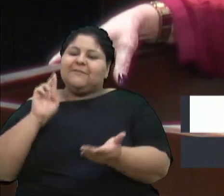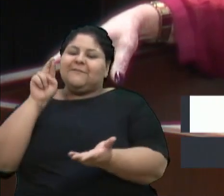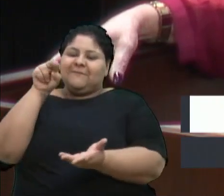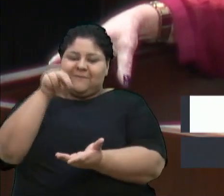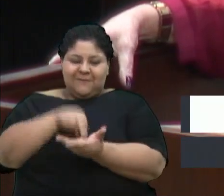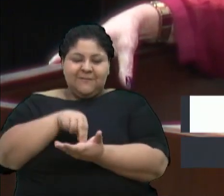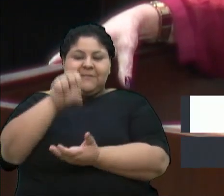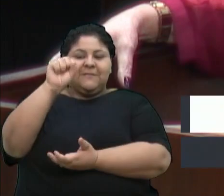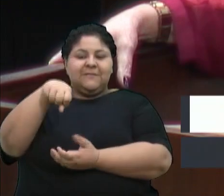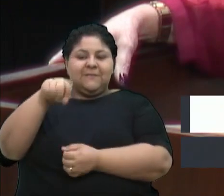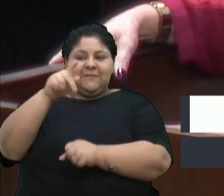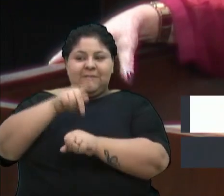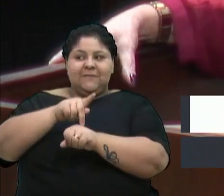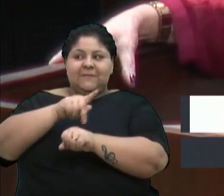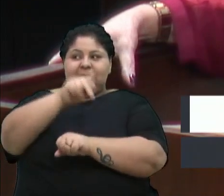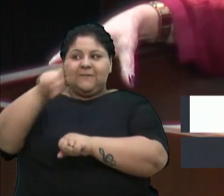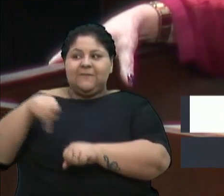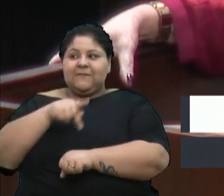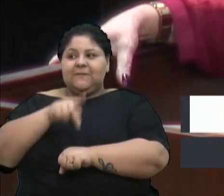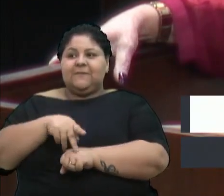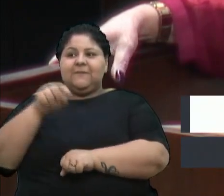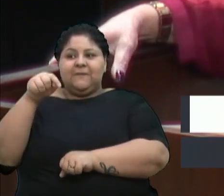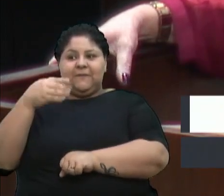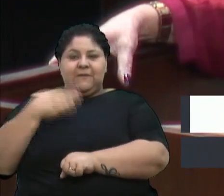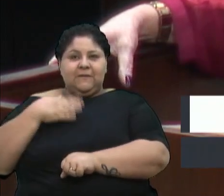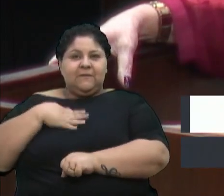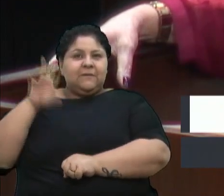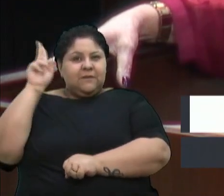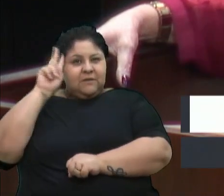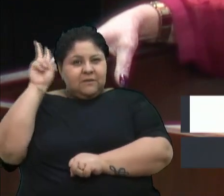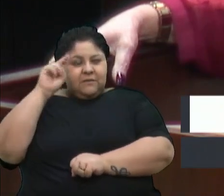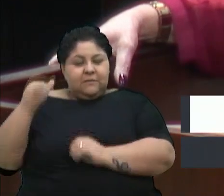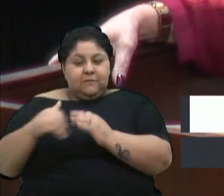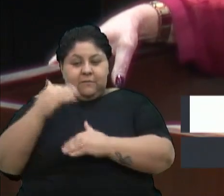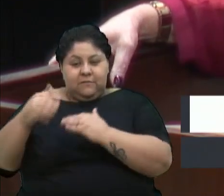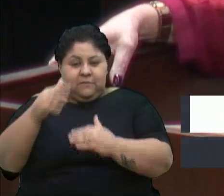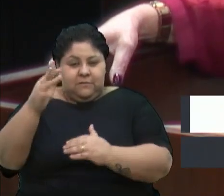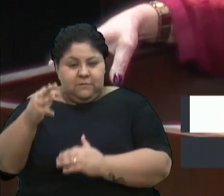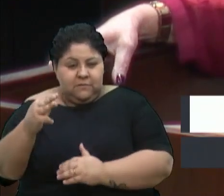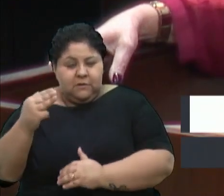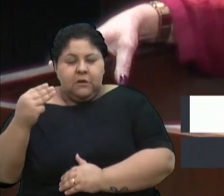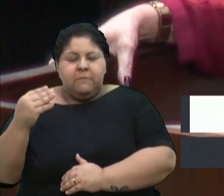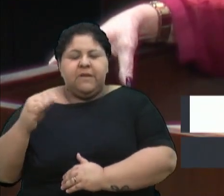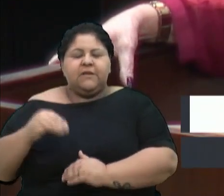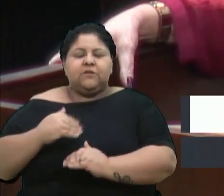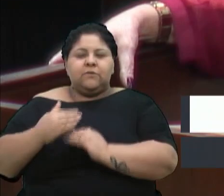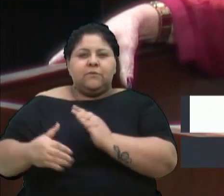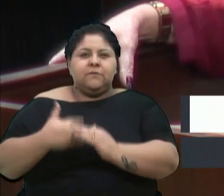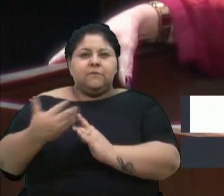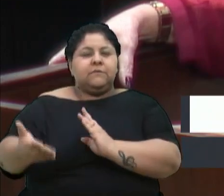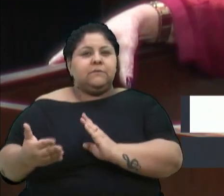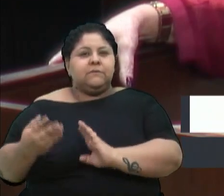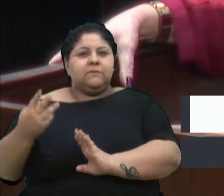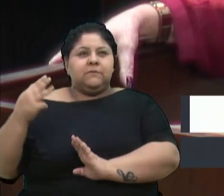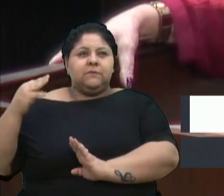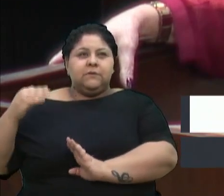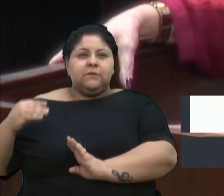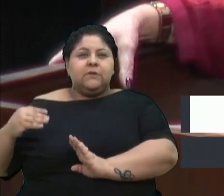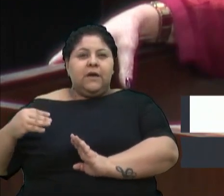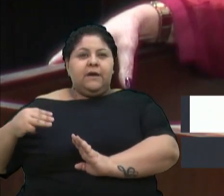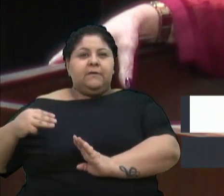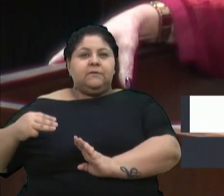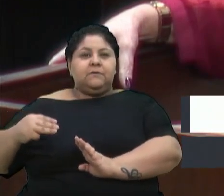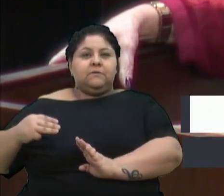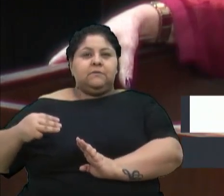nosso país. E eu lembro também quando o ministro do Trabalho veio para Caxias há alguns meses,